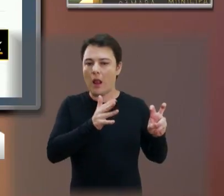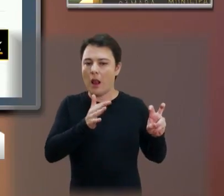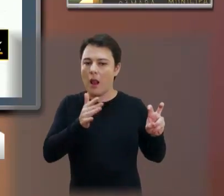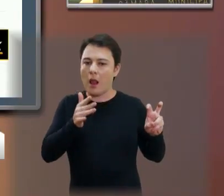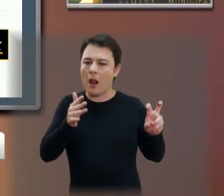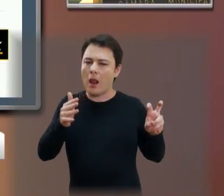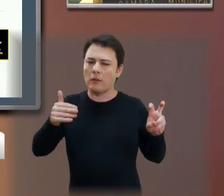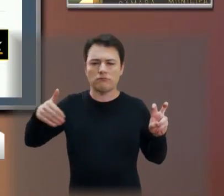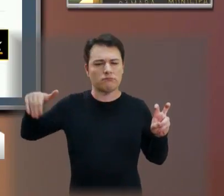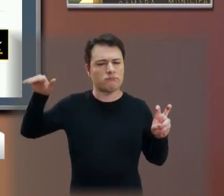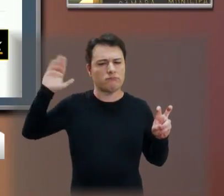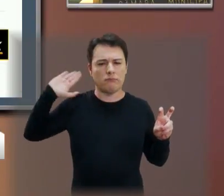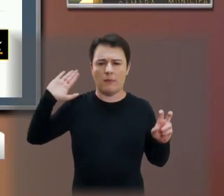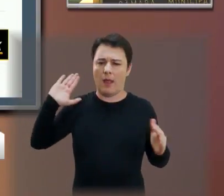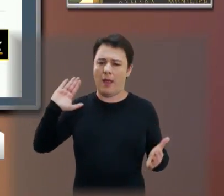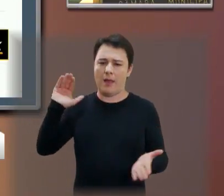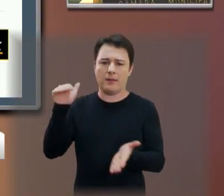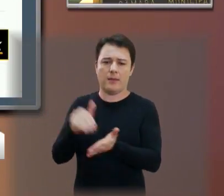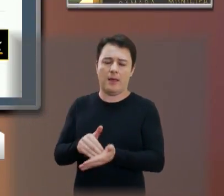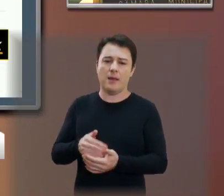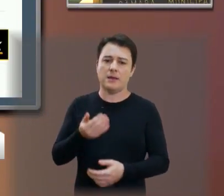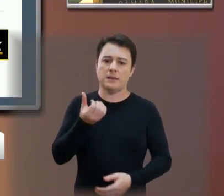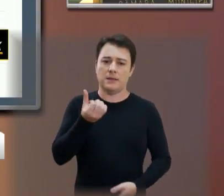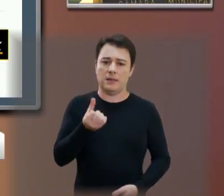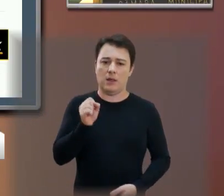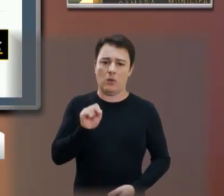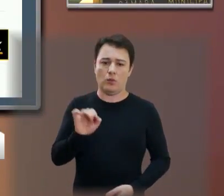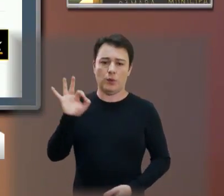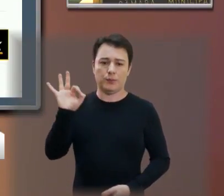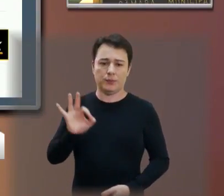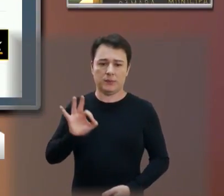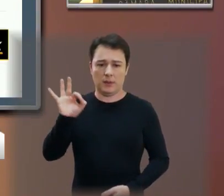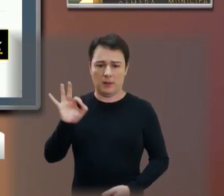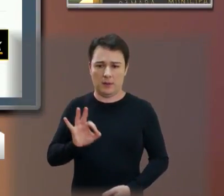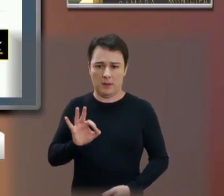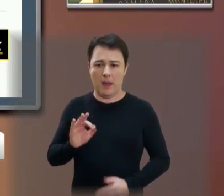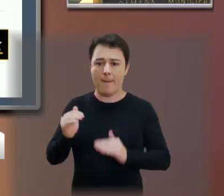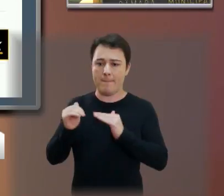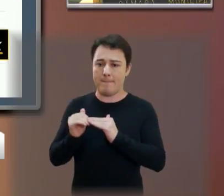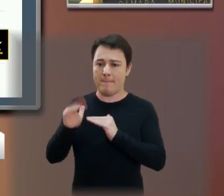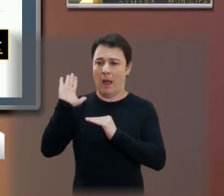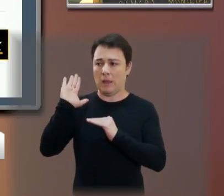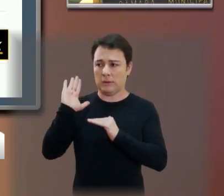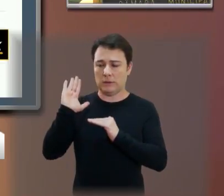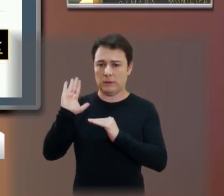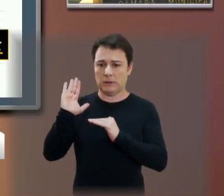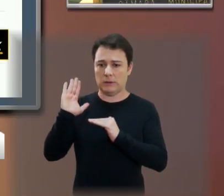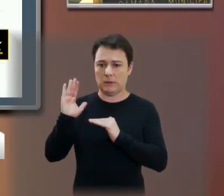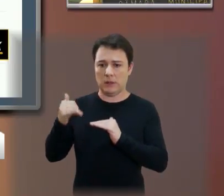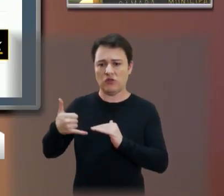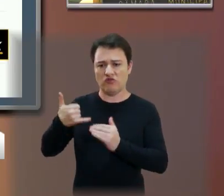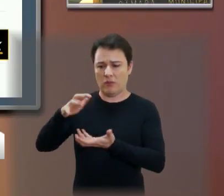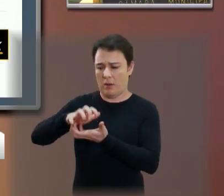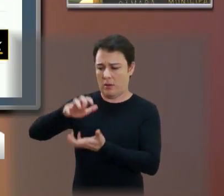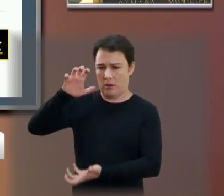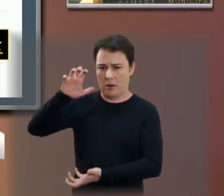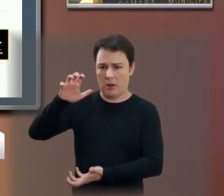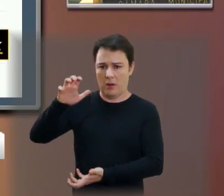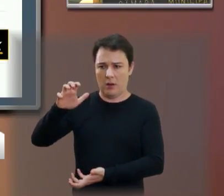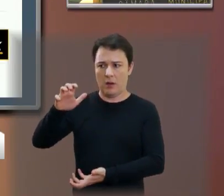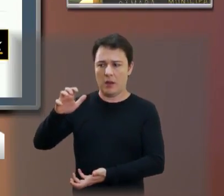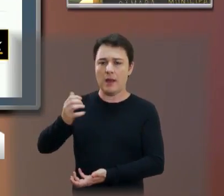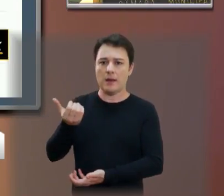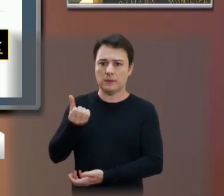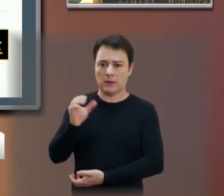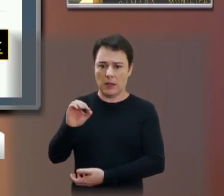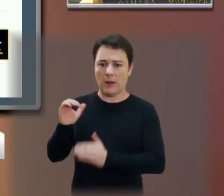53 e vai embora. São 68% então deles maiores de, já idosos, né? Maior de 60